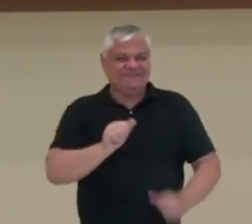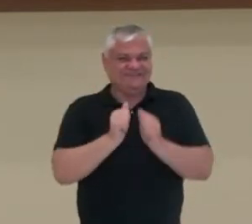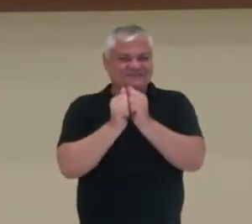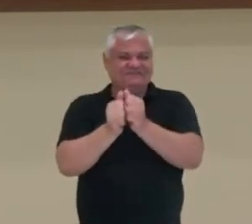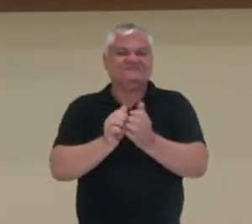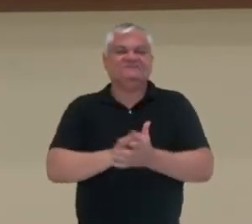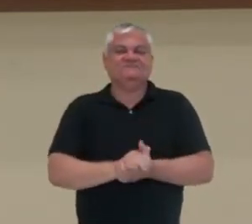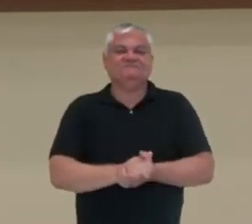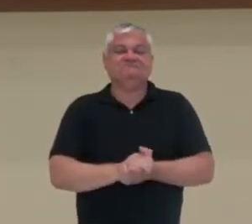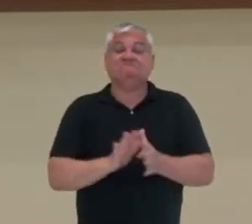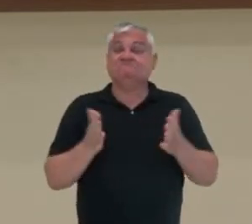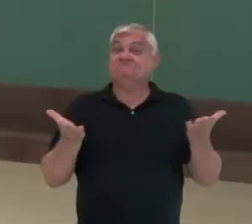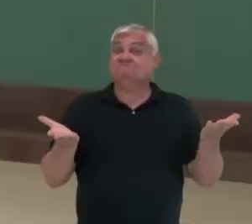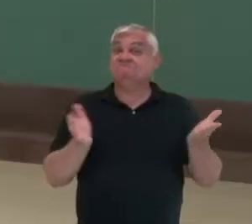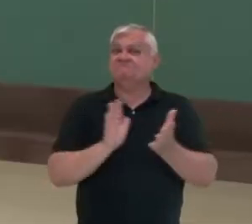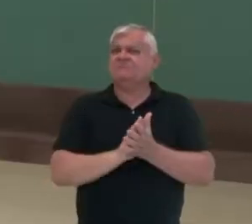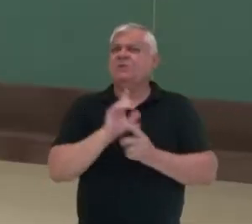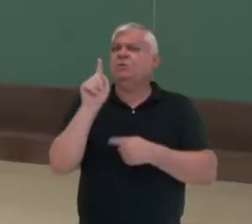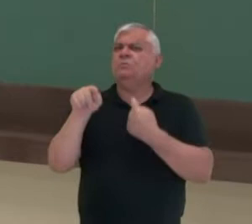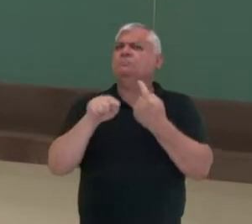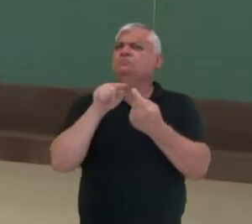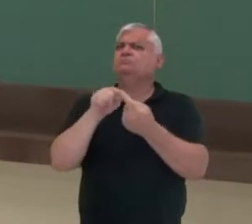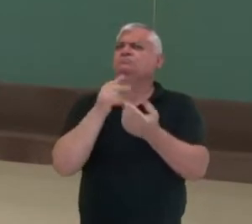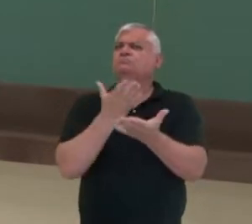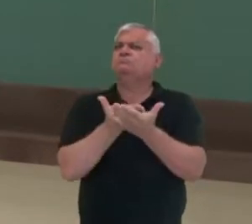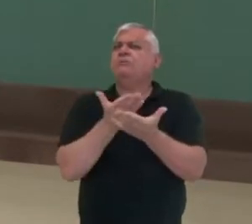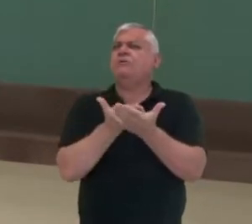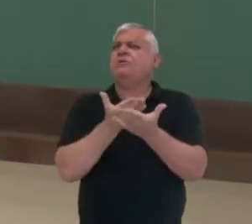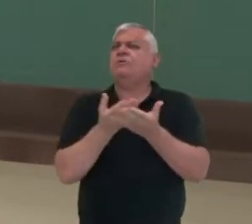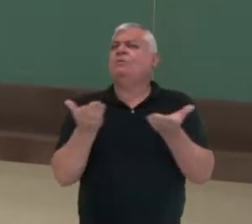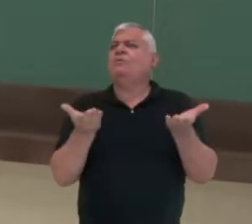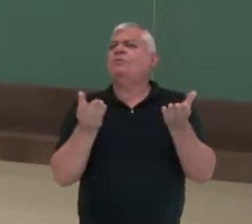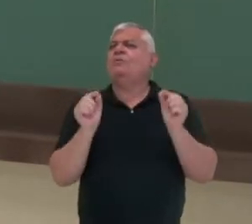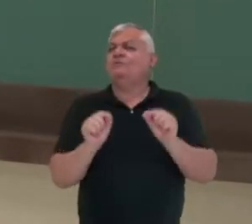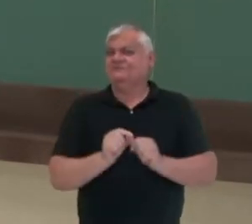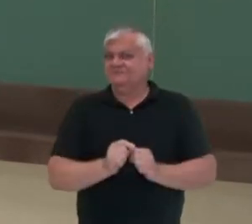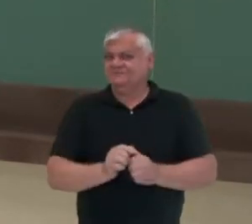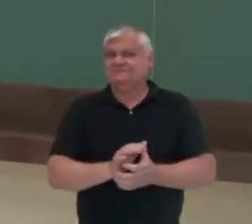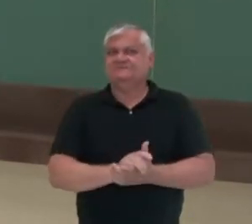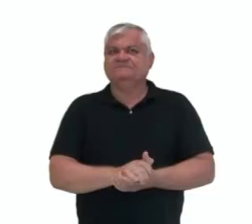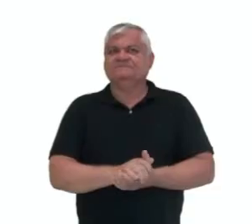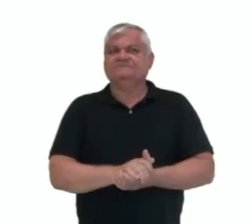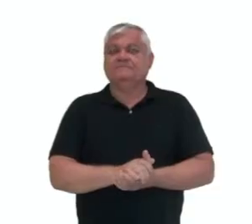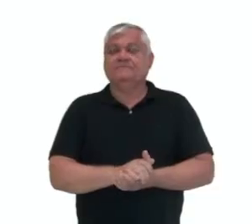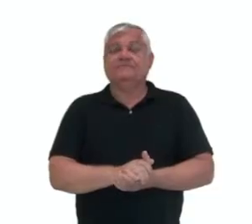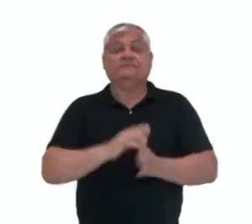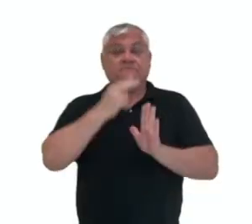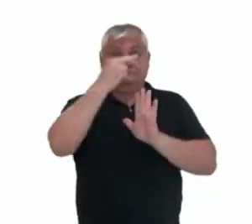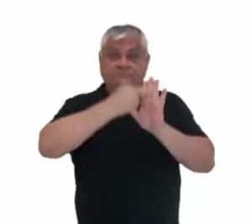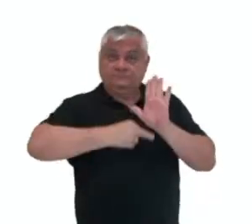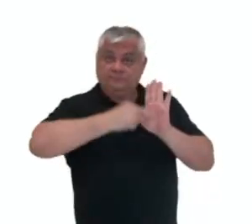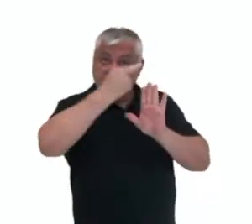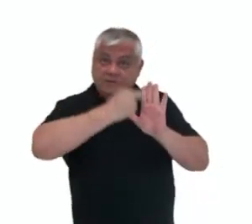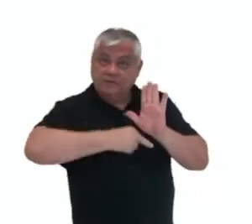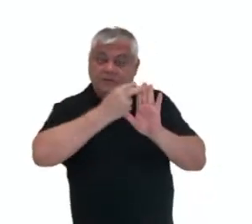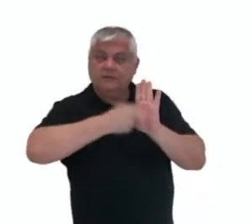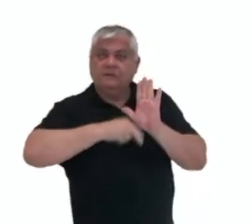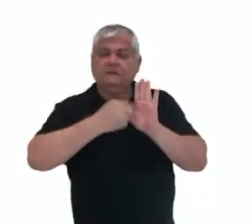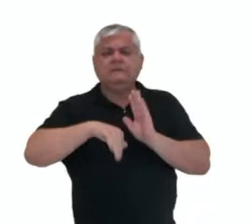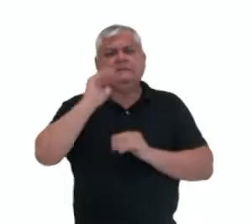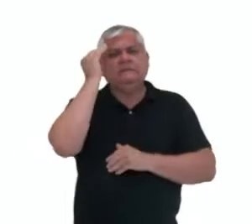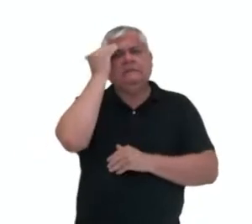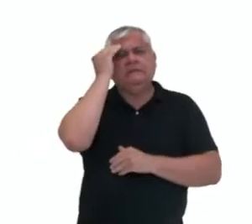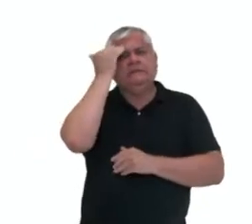acompanhe. Então, quais serão os objetivos da nossa aulinha de hoje? Vai ser o quê? Ler, interpretar